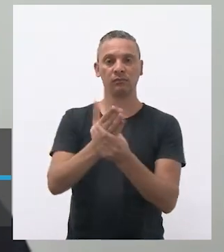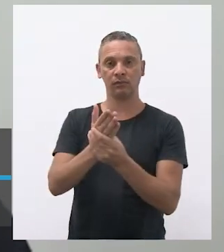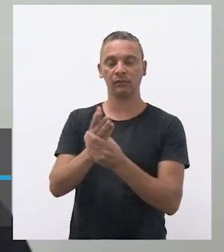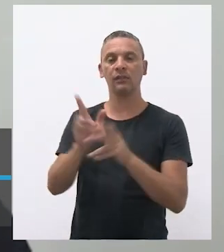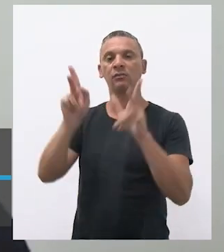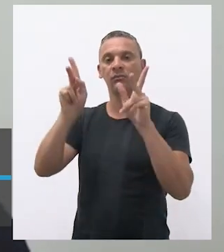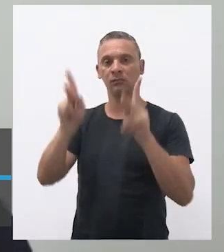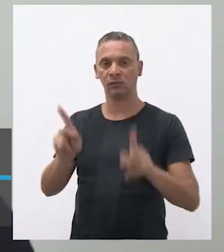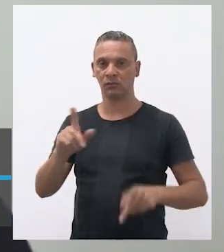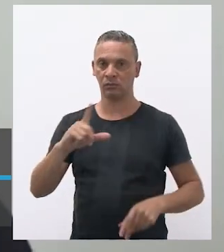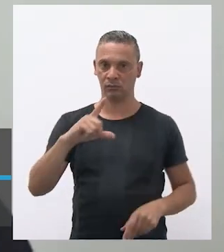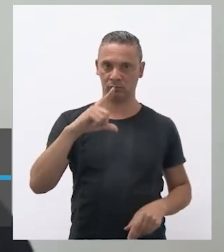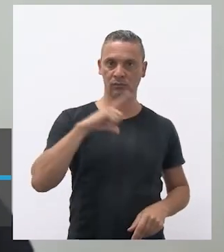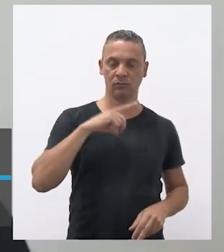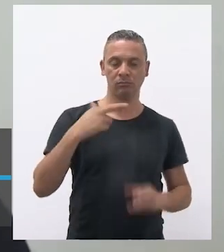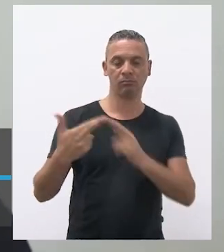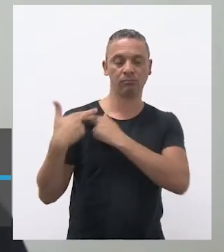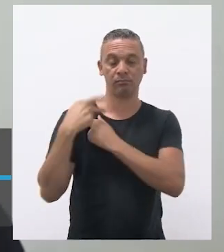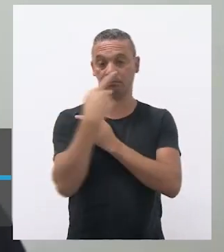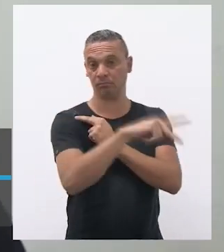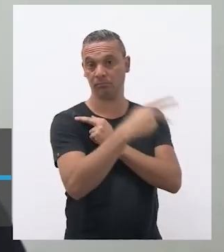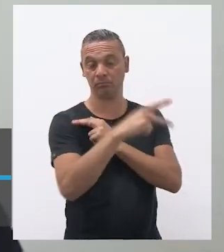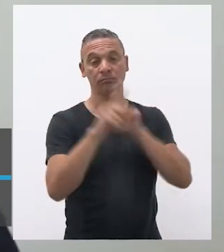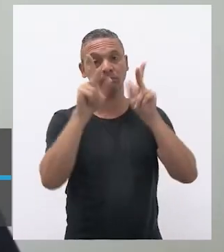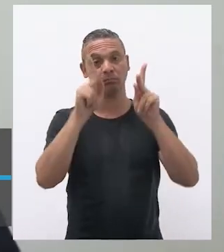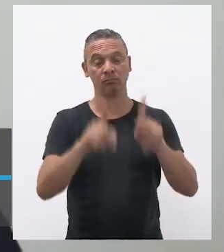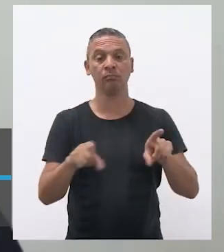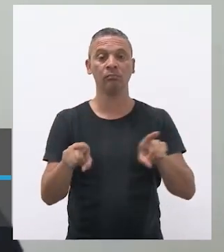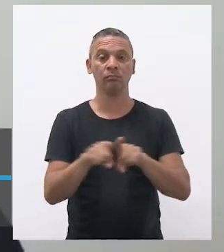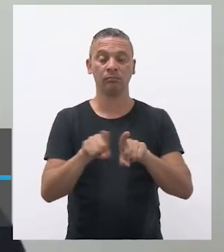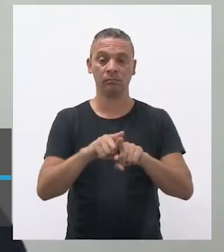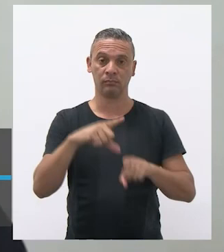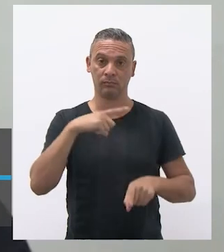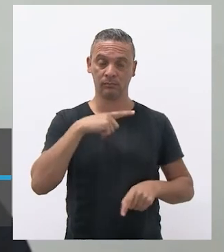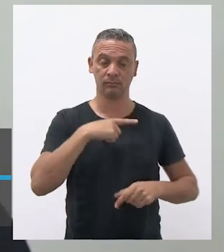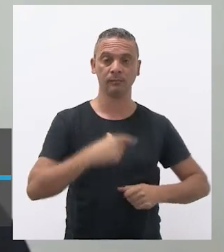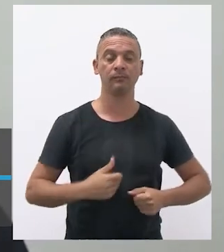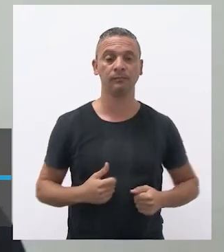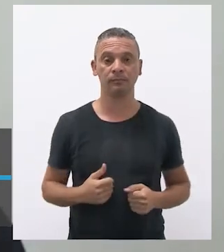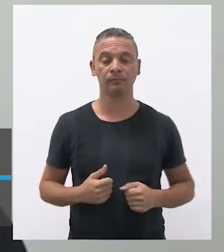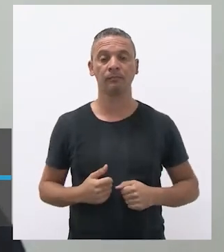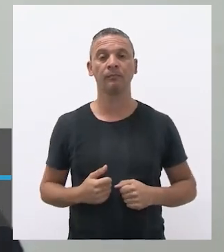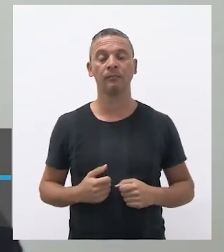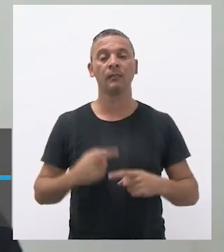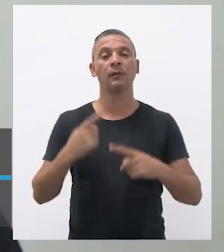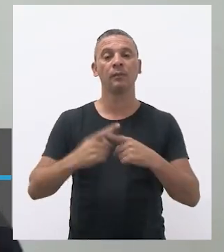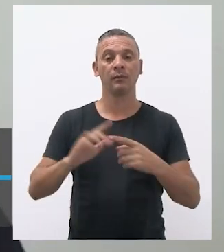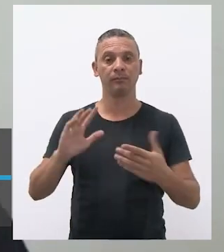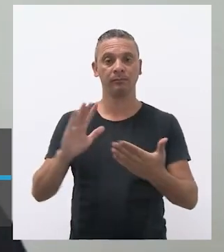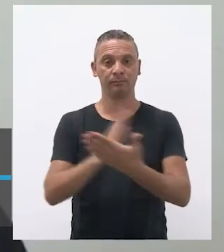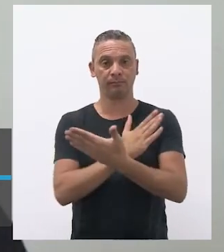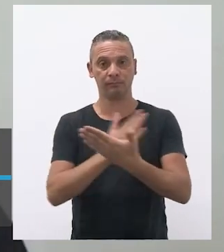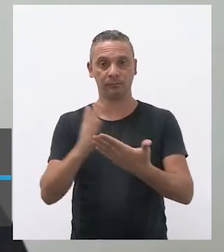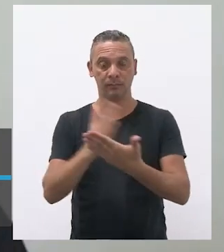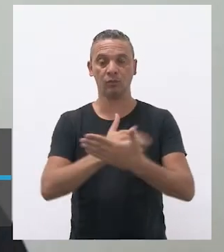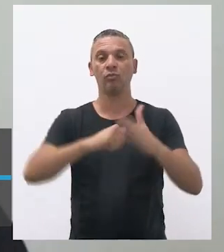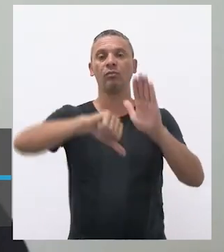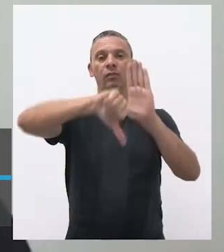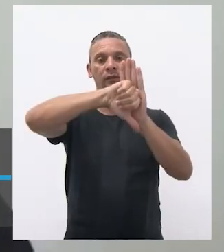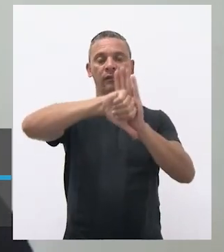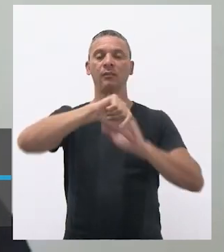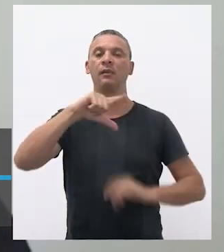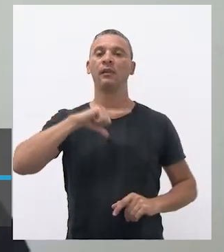comprovação. Tem um livro que trata sobre esse assunto, que é muito interessante, que é escrito